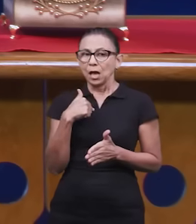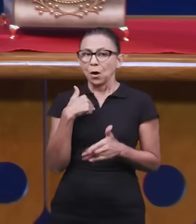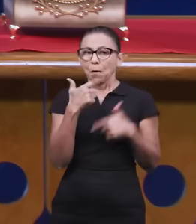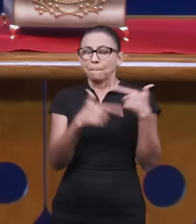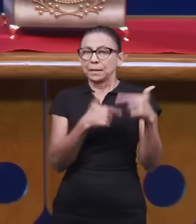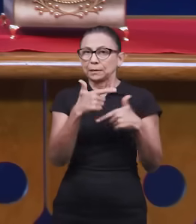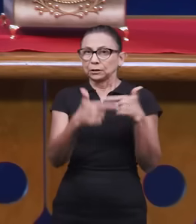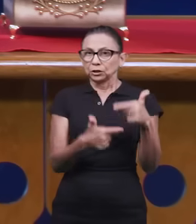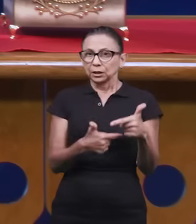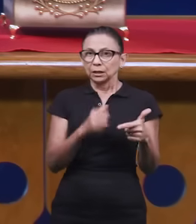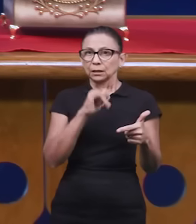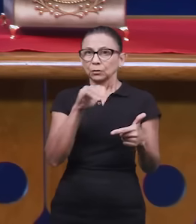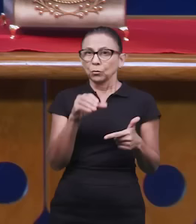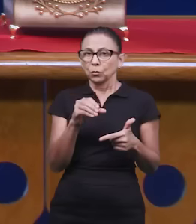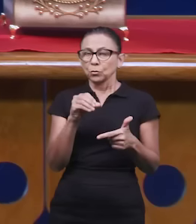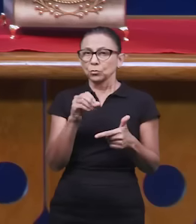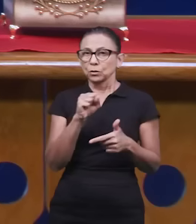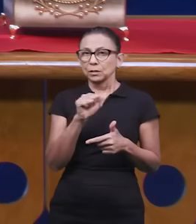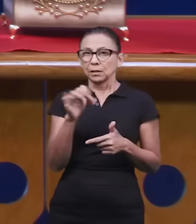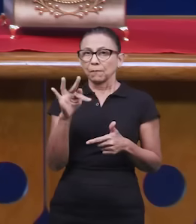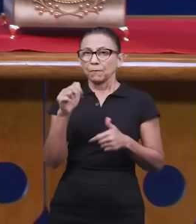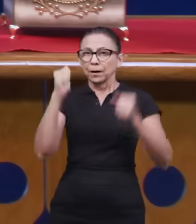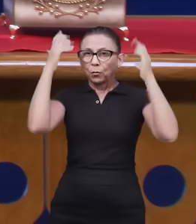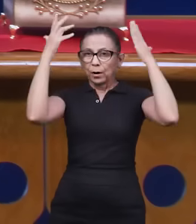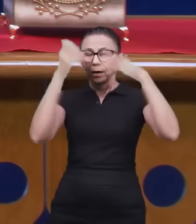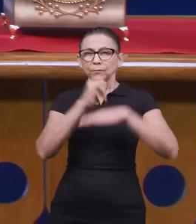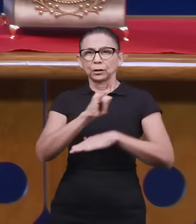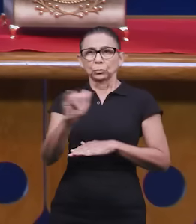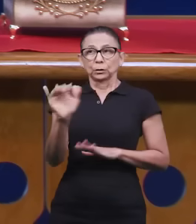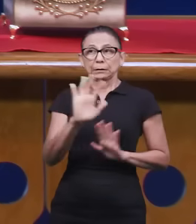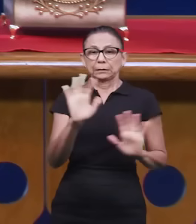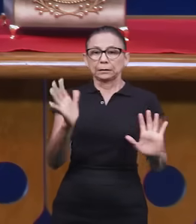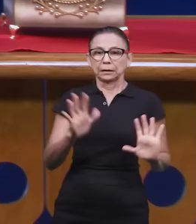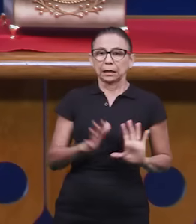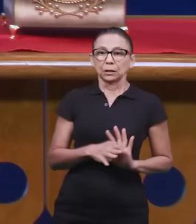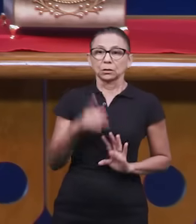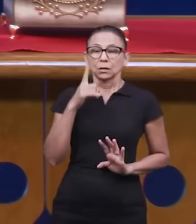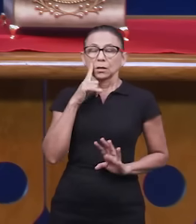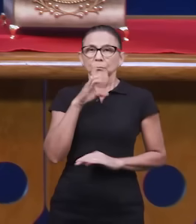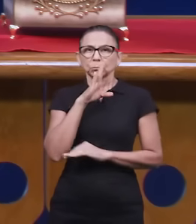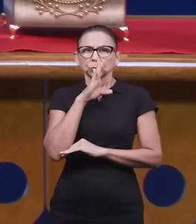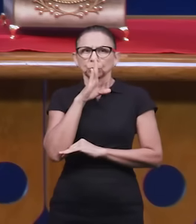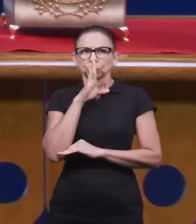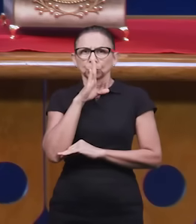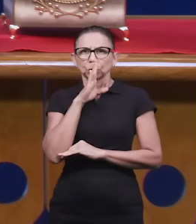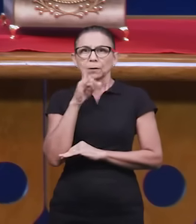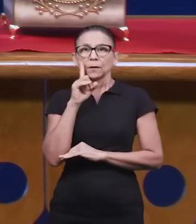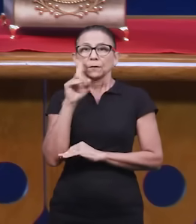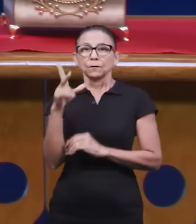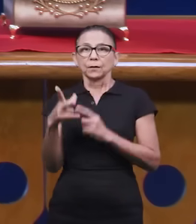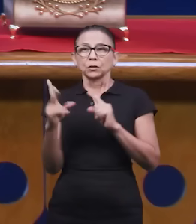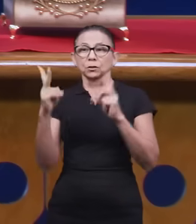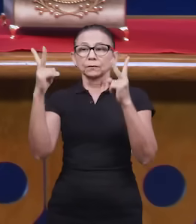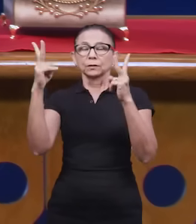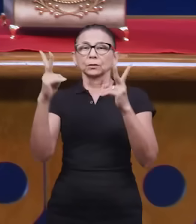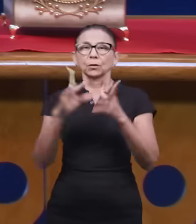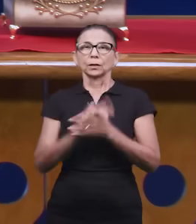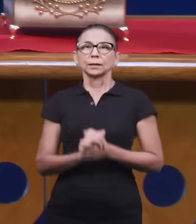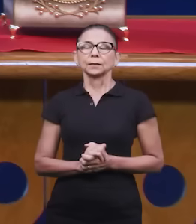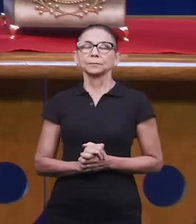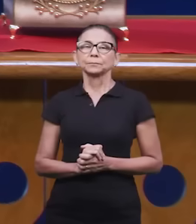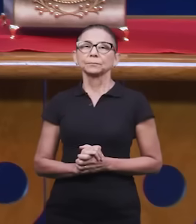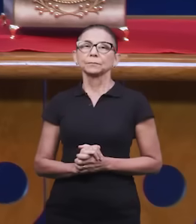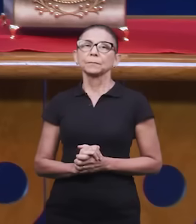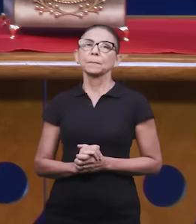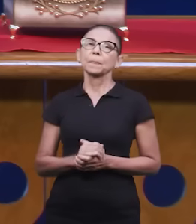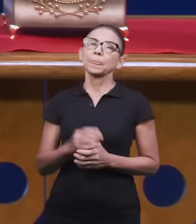Senhor. O Senhor vai pelejar em favor do povo de Israel, vai vencer todos os inimigos e vai estabelecer o